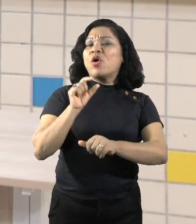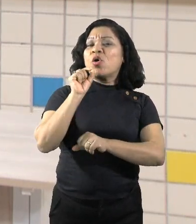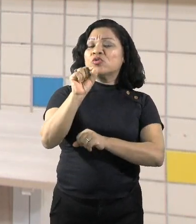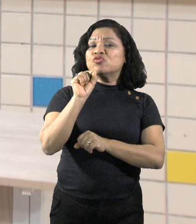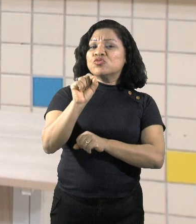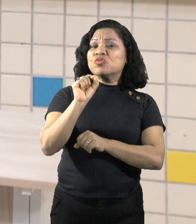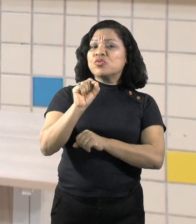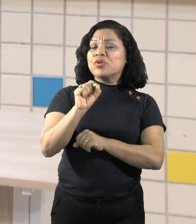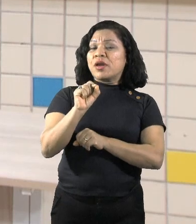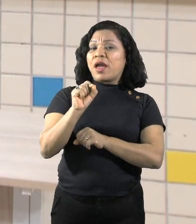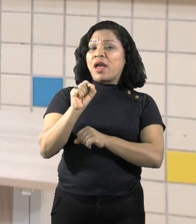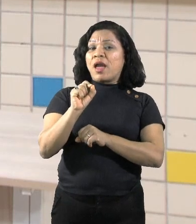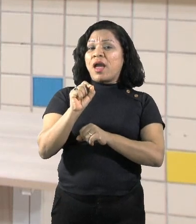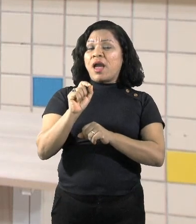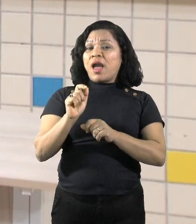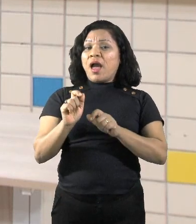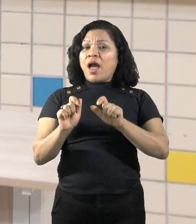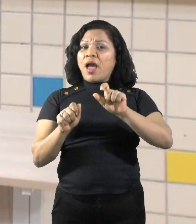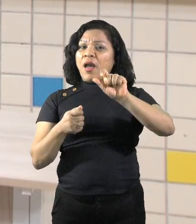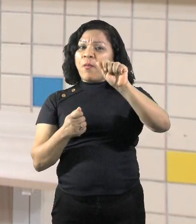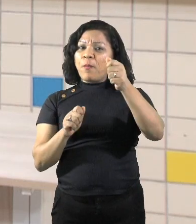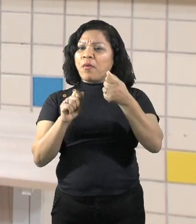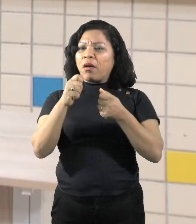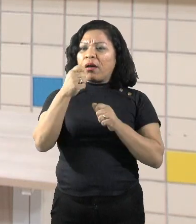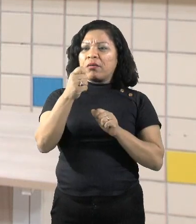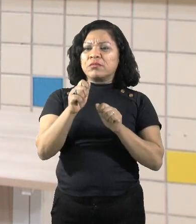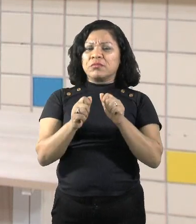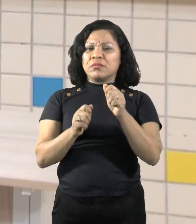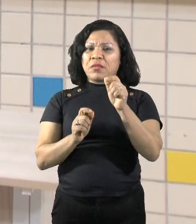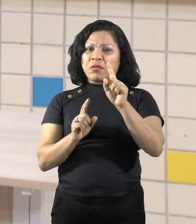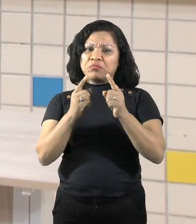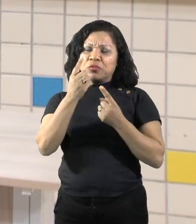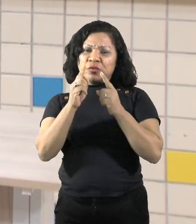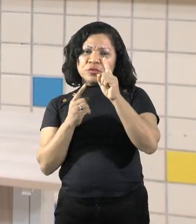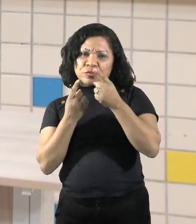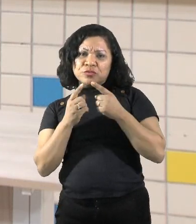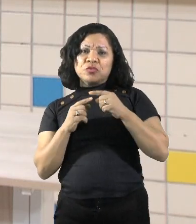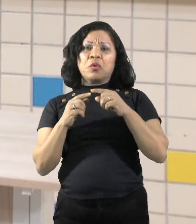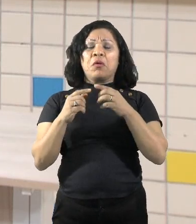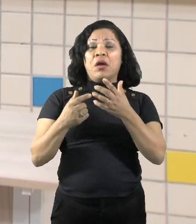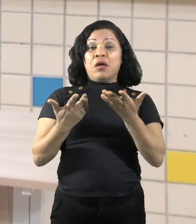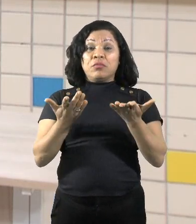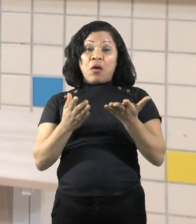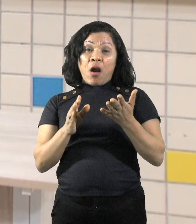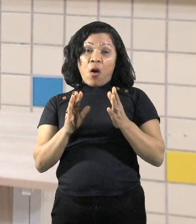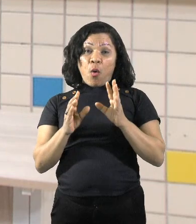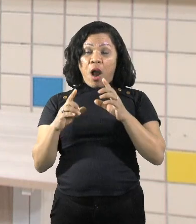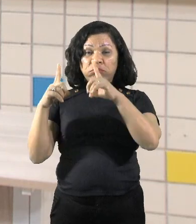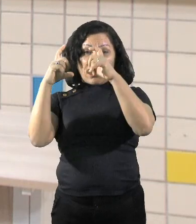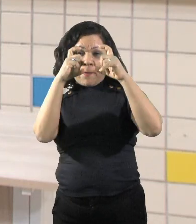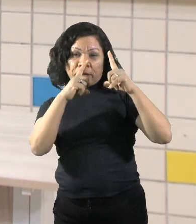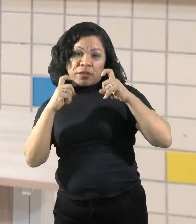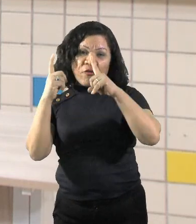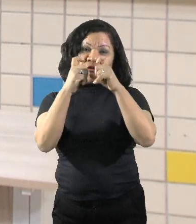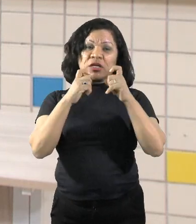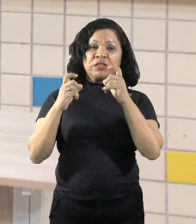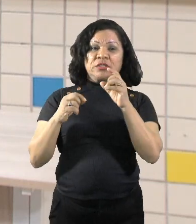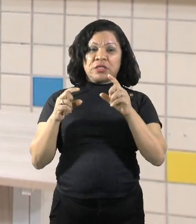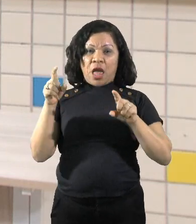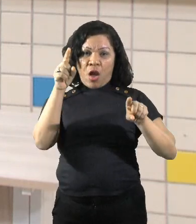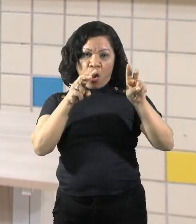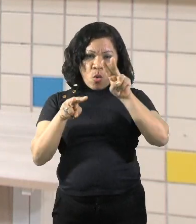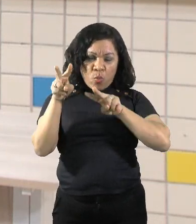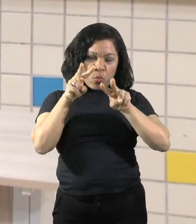modalidade gestual e visual, onde é possível se comunicar através de gestos, expressões faciais ou corporais,